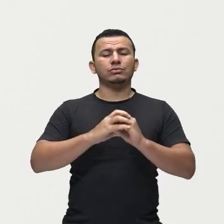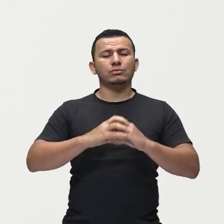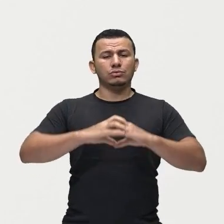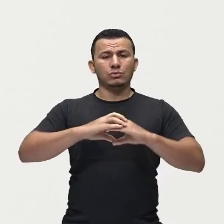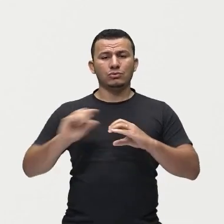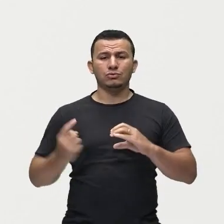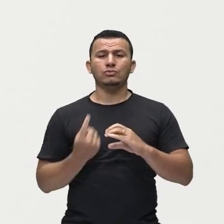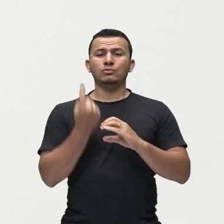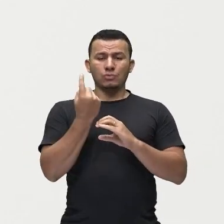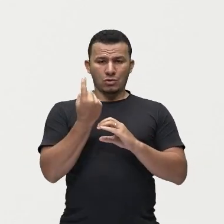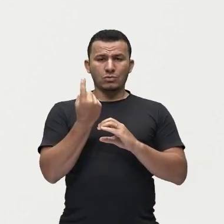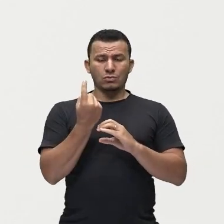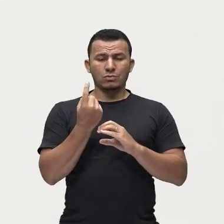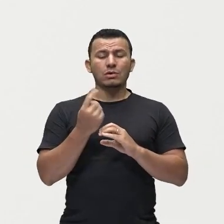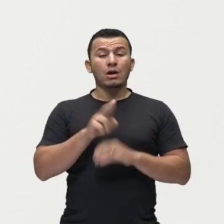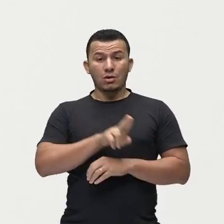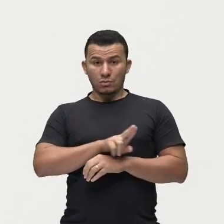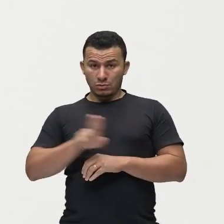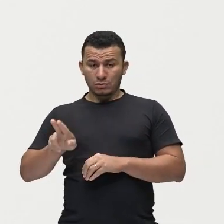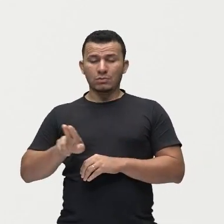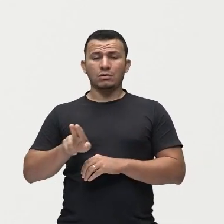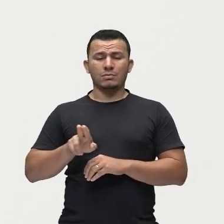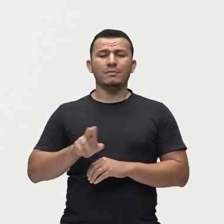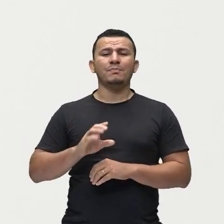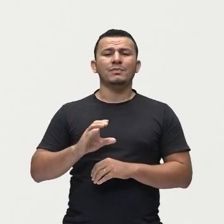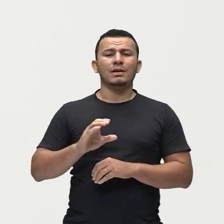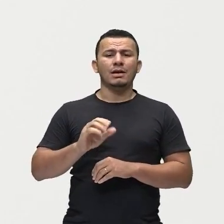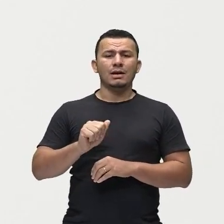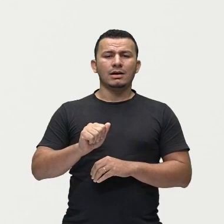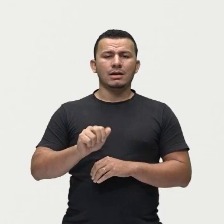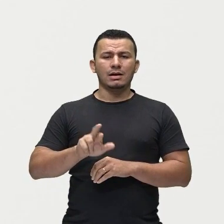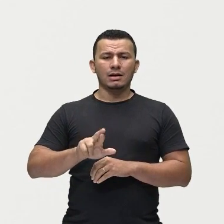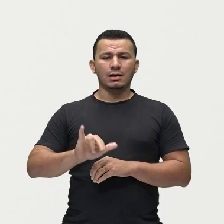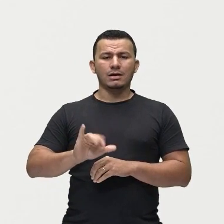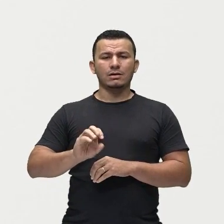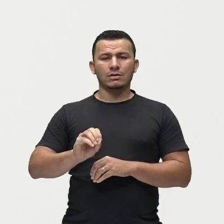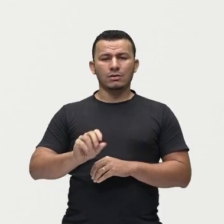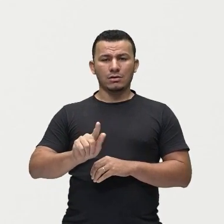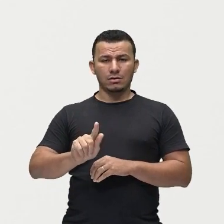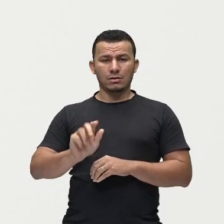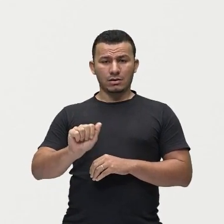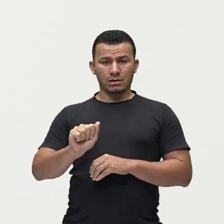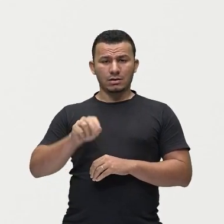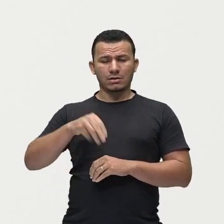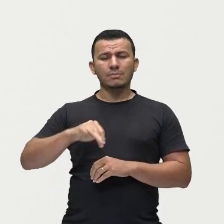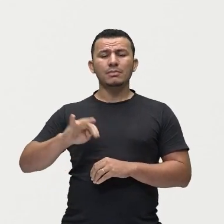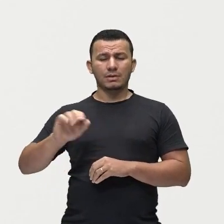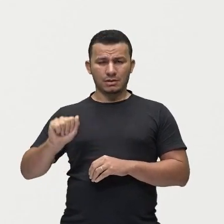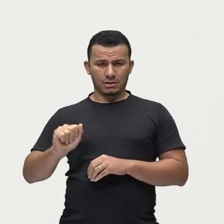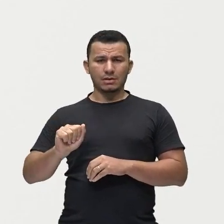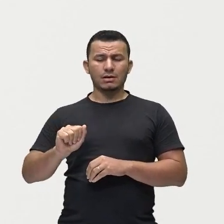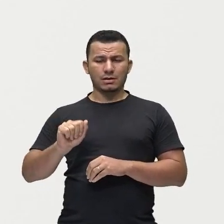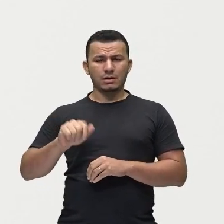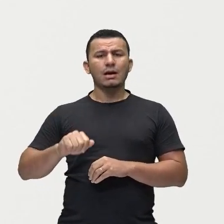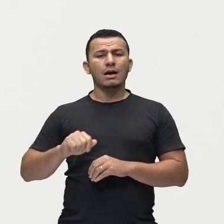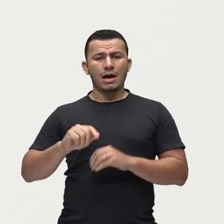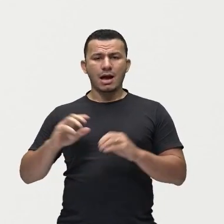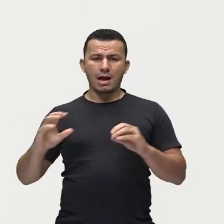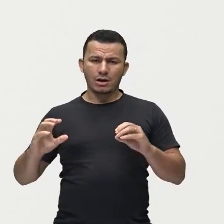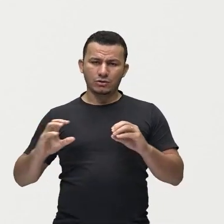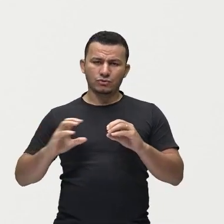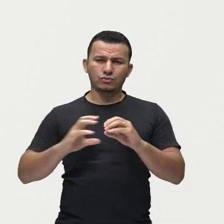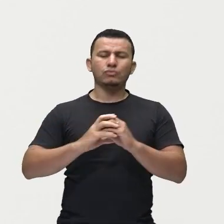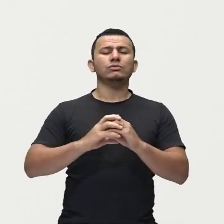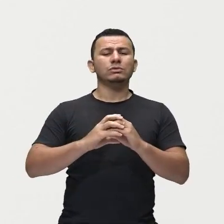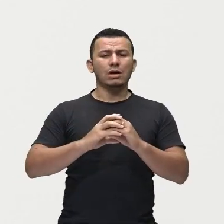núcleo, que é o processo chamado de cariogamia, tá? Cariogamia, então,